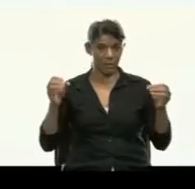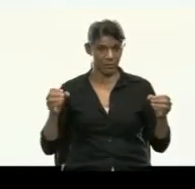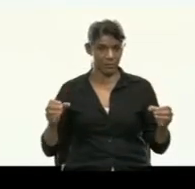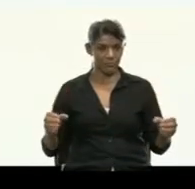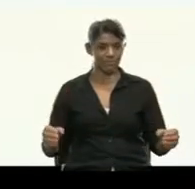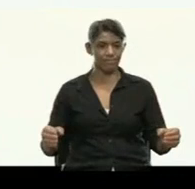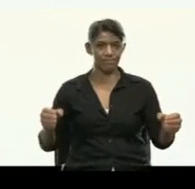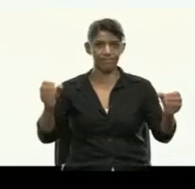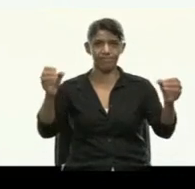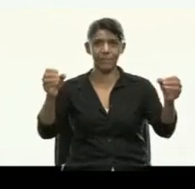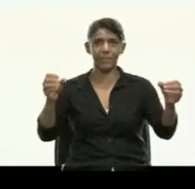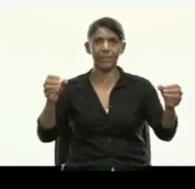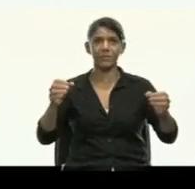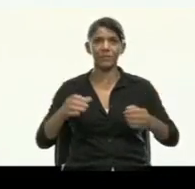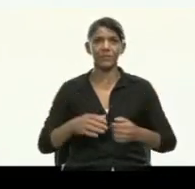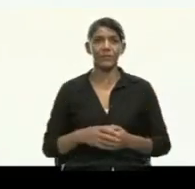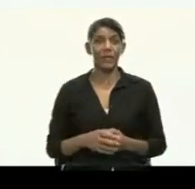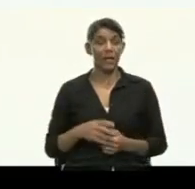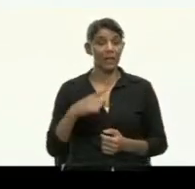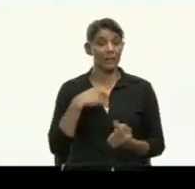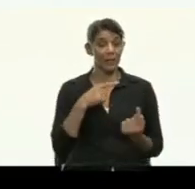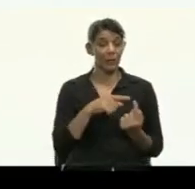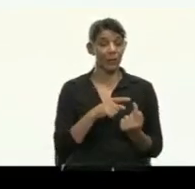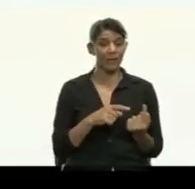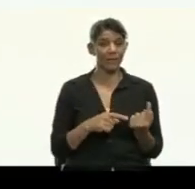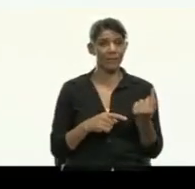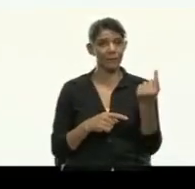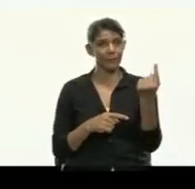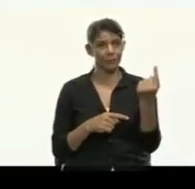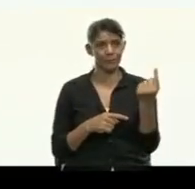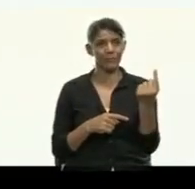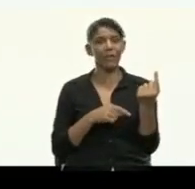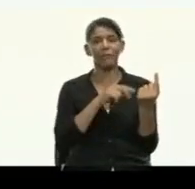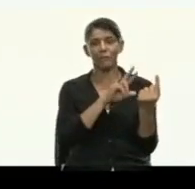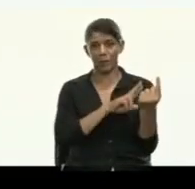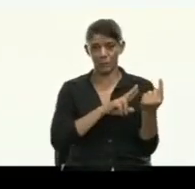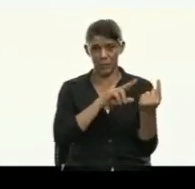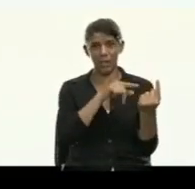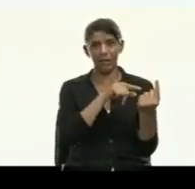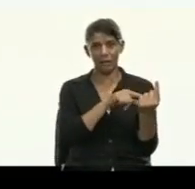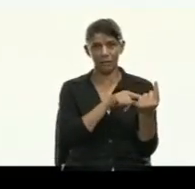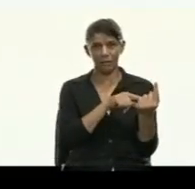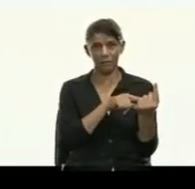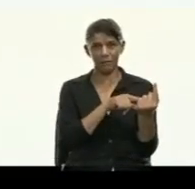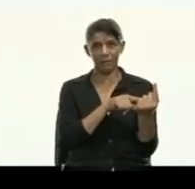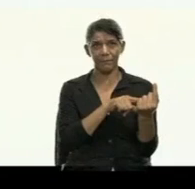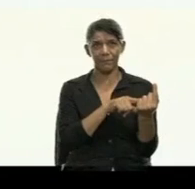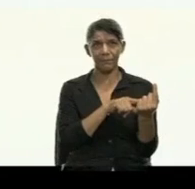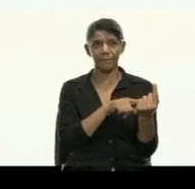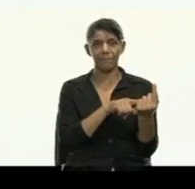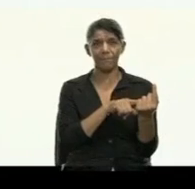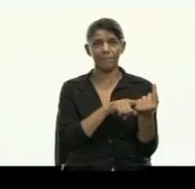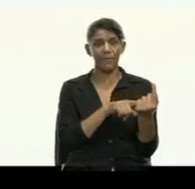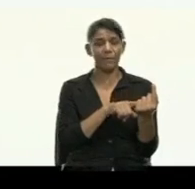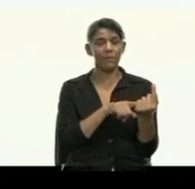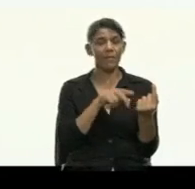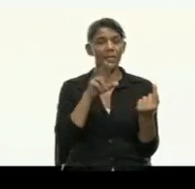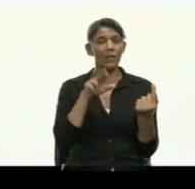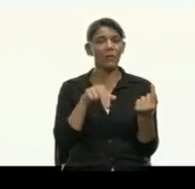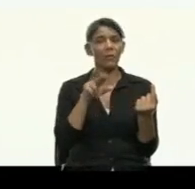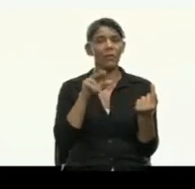Vamos colocar um piquetinho mais alto aqui. Enfim. Quando eu bater o nível, vamos supor